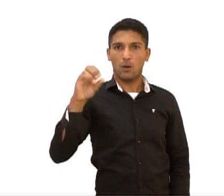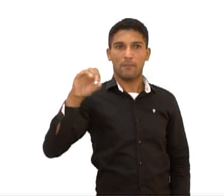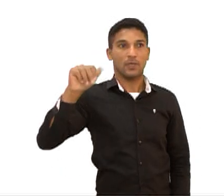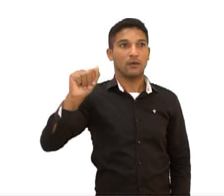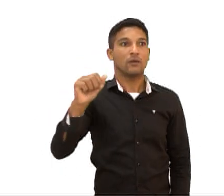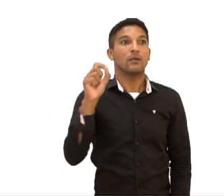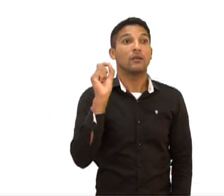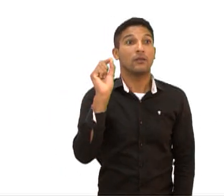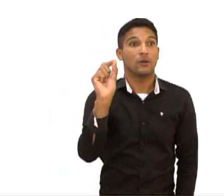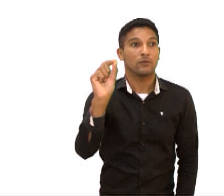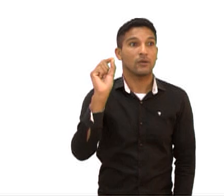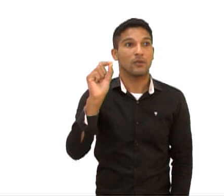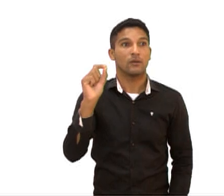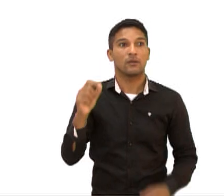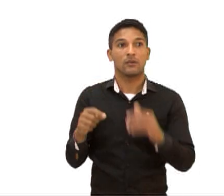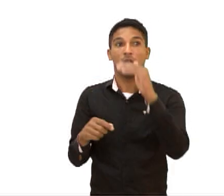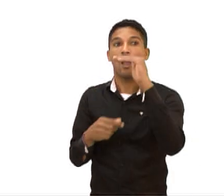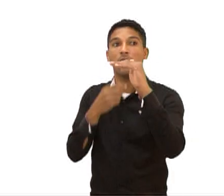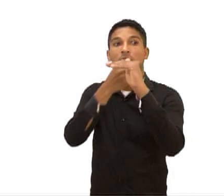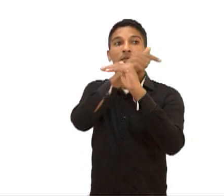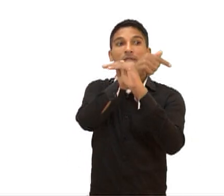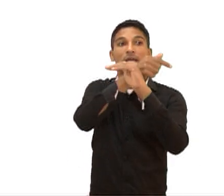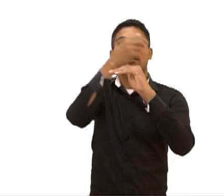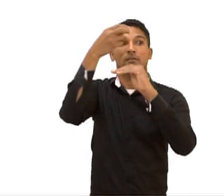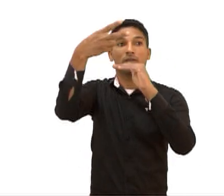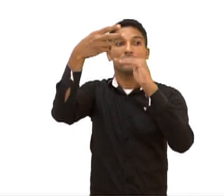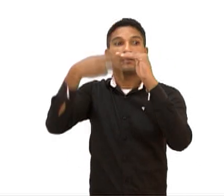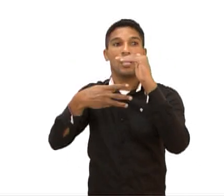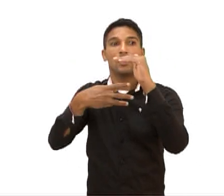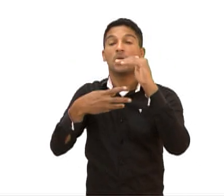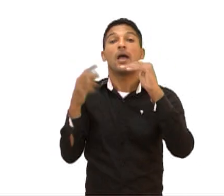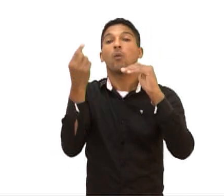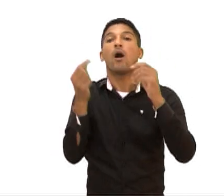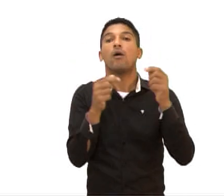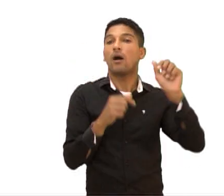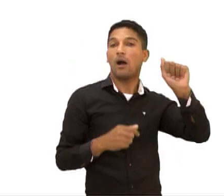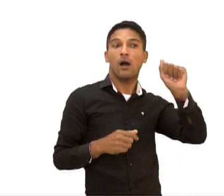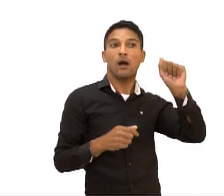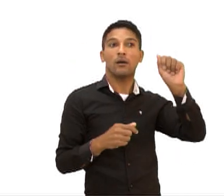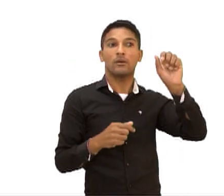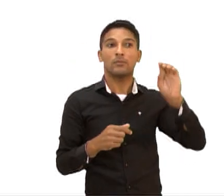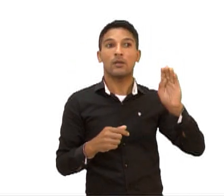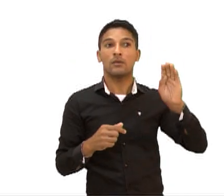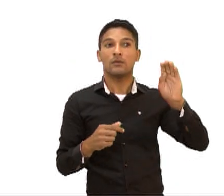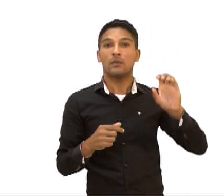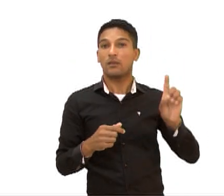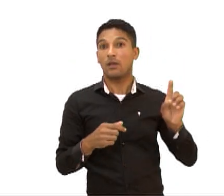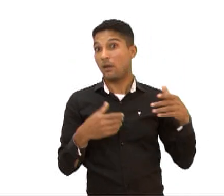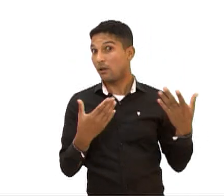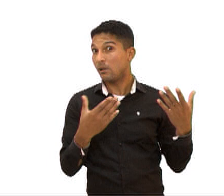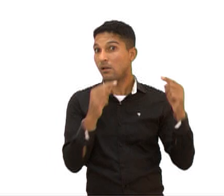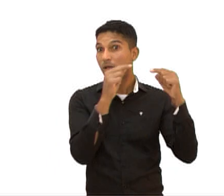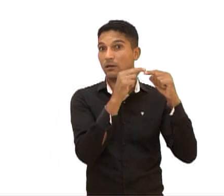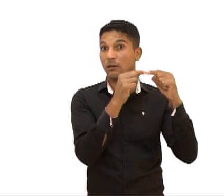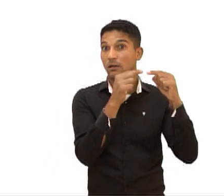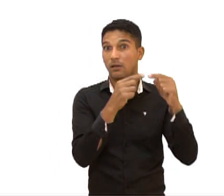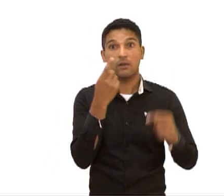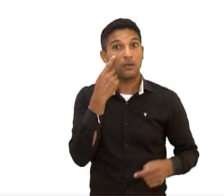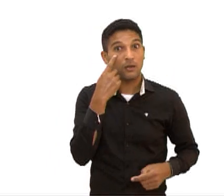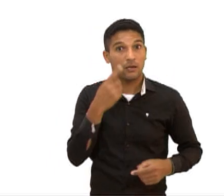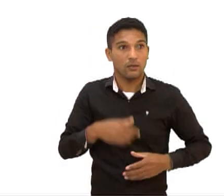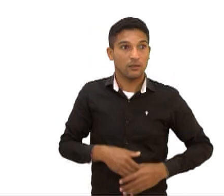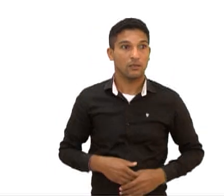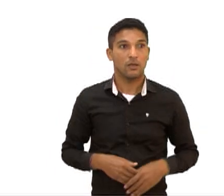é. Esse desafio foi com a professora Silvana, não foi? Então, qual foi as alternativas que ela deixou para vocês? Letra A,